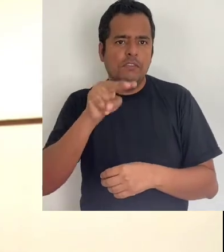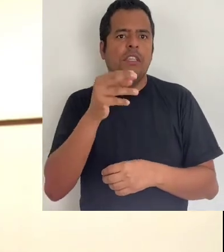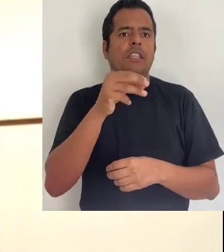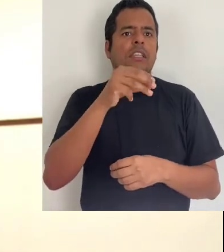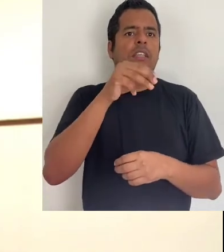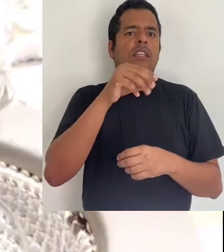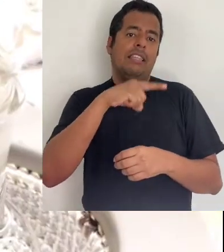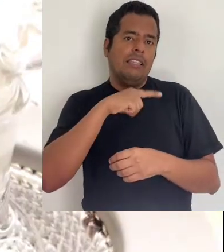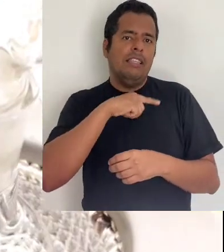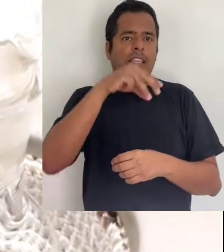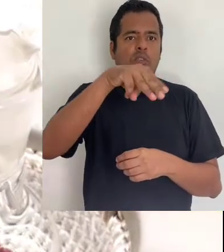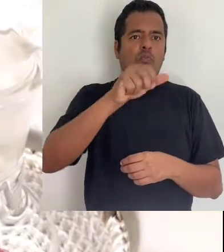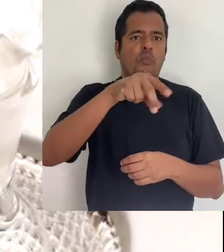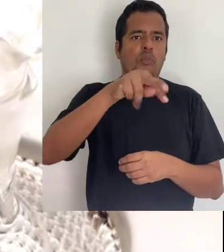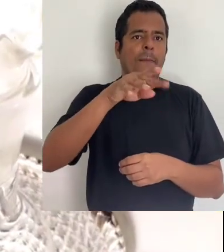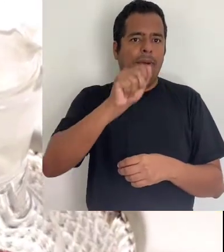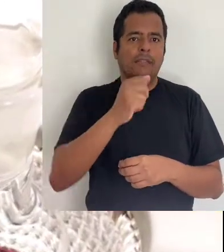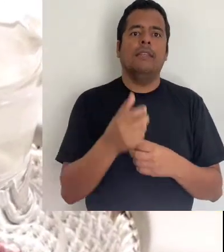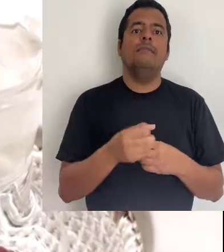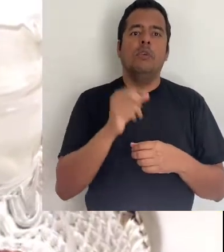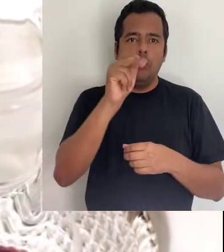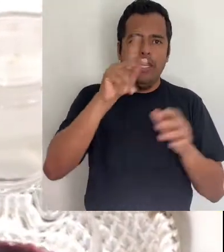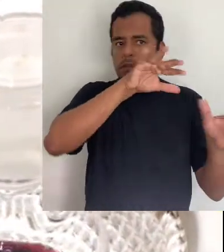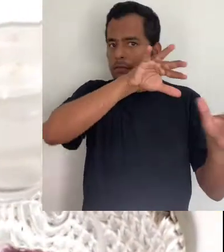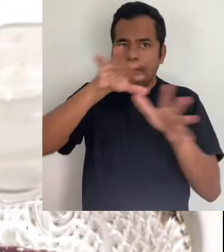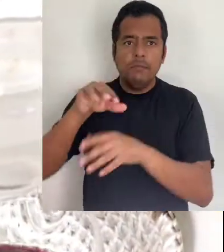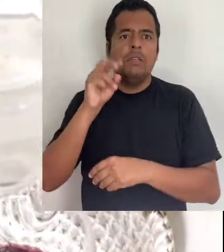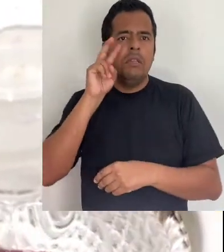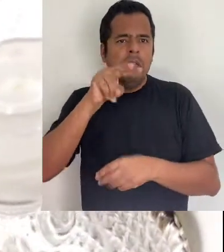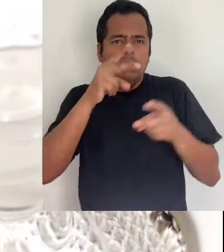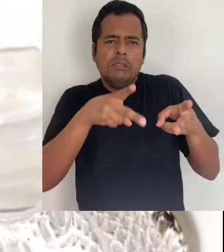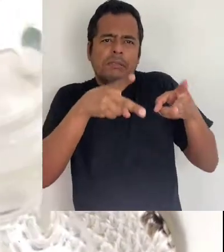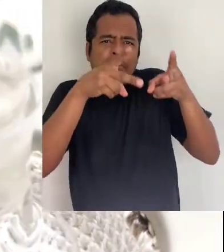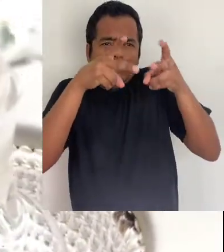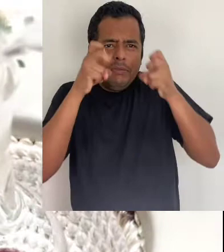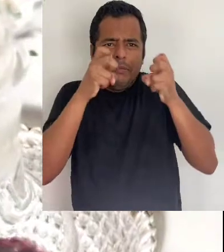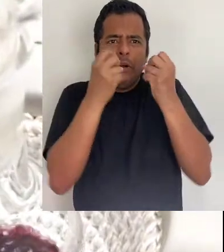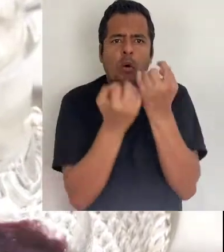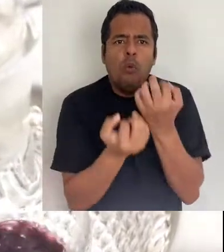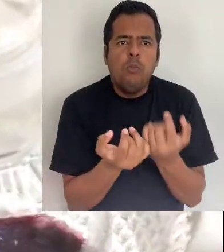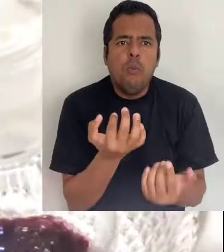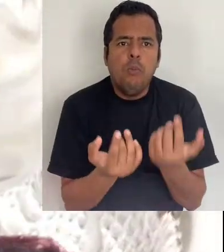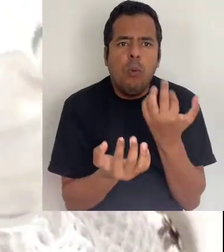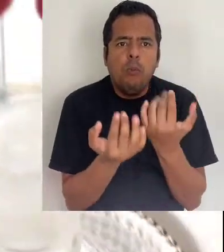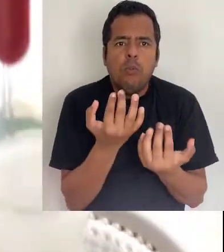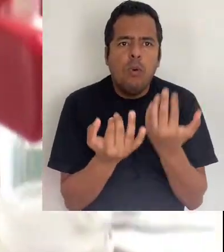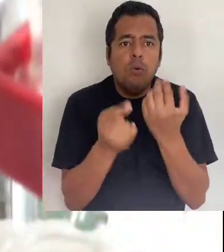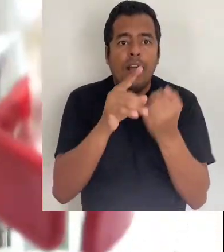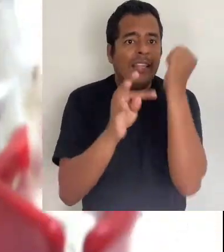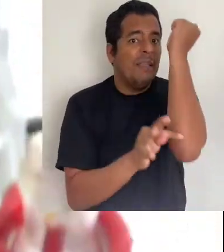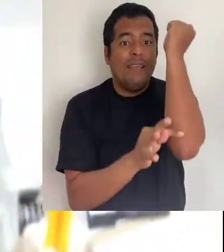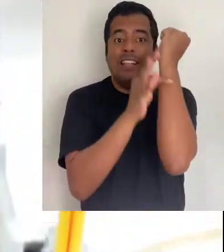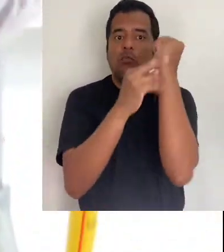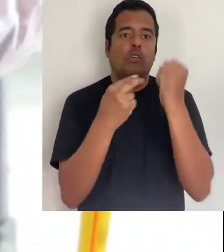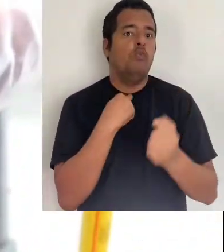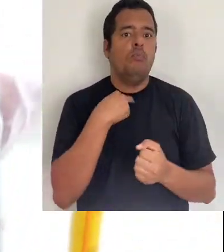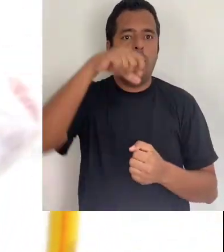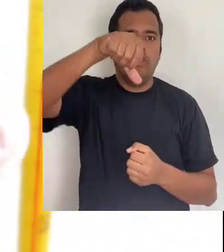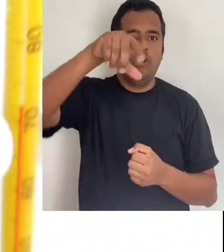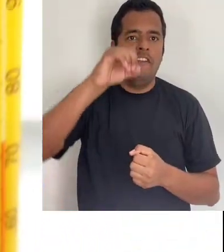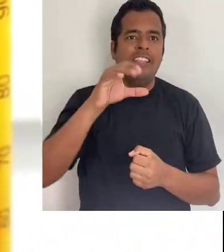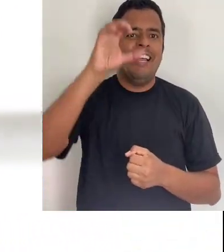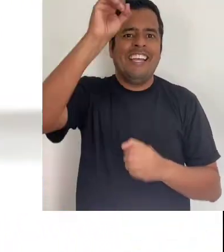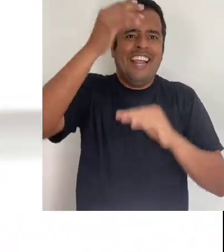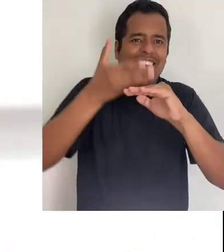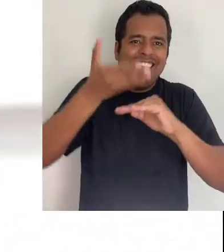aqui a manta aquecedora. Então, pessoal, perceba claramente o processo de ebulição aqui, tá? Se vocês observarem aqui a temperatura, como eu falei,